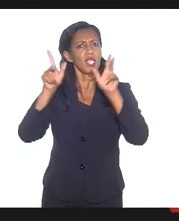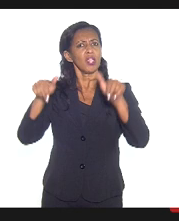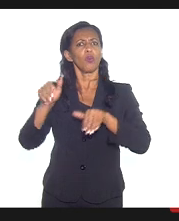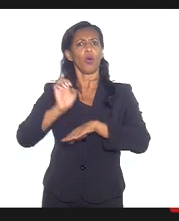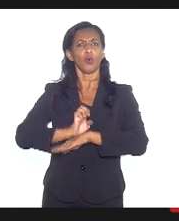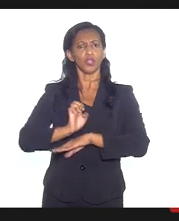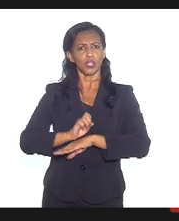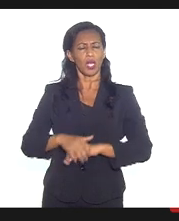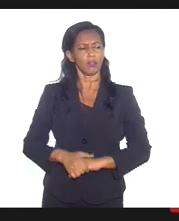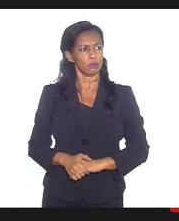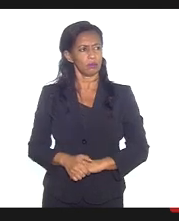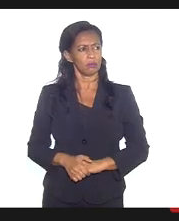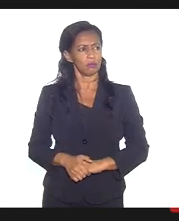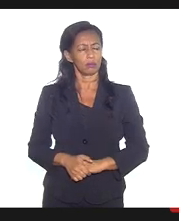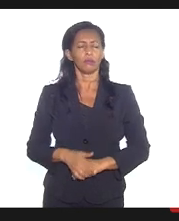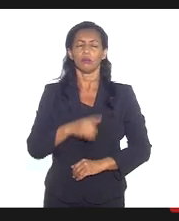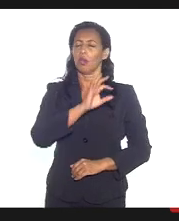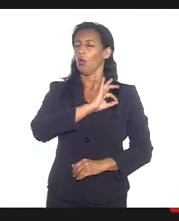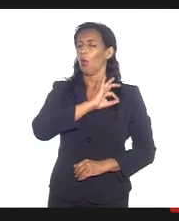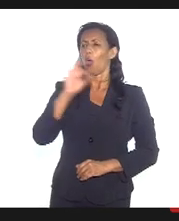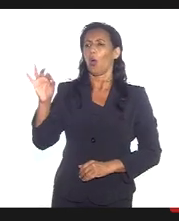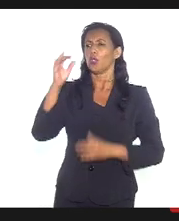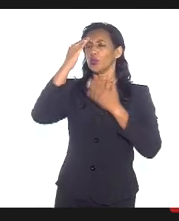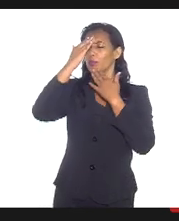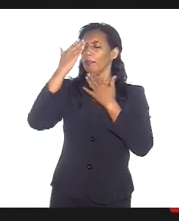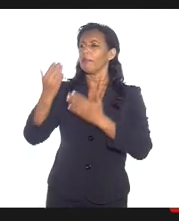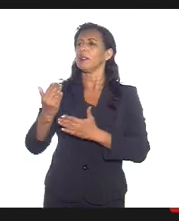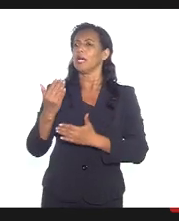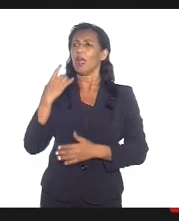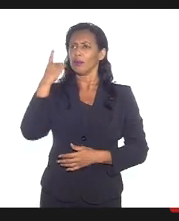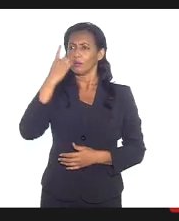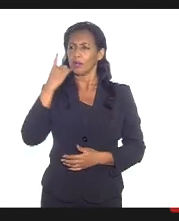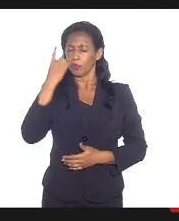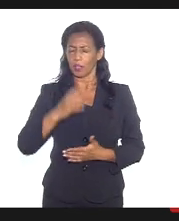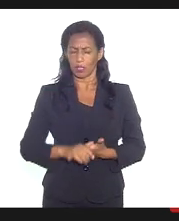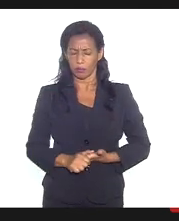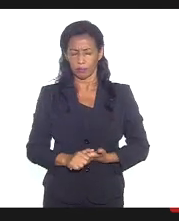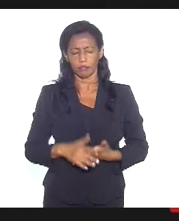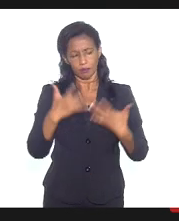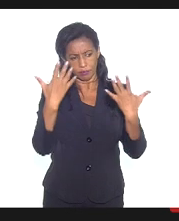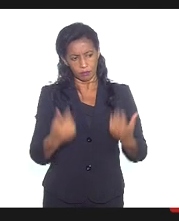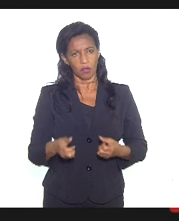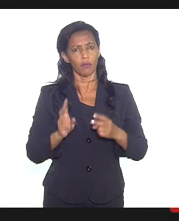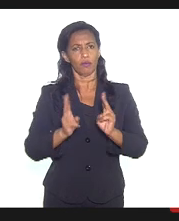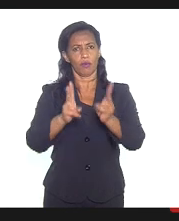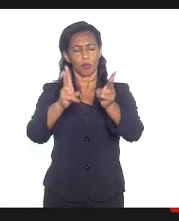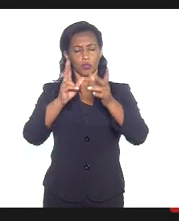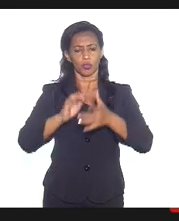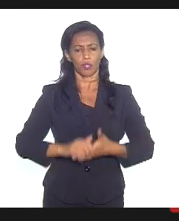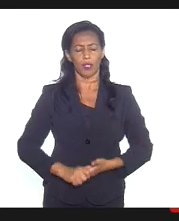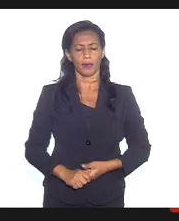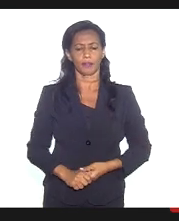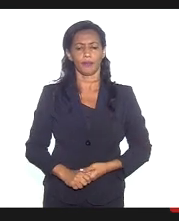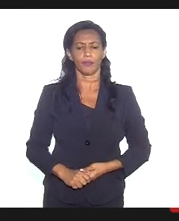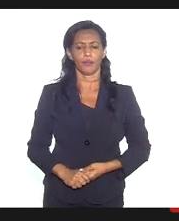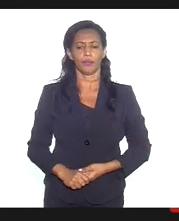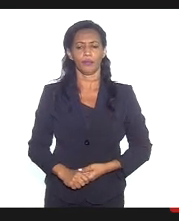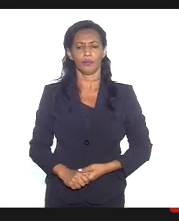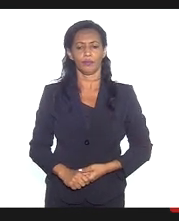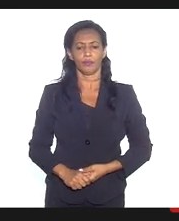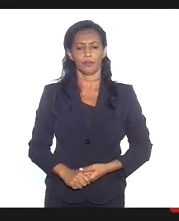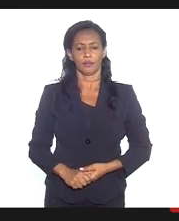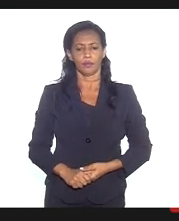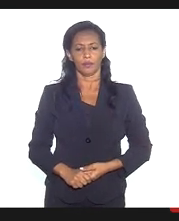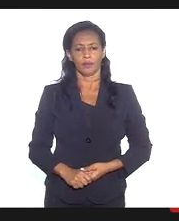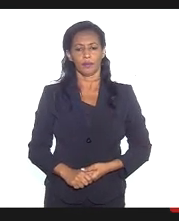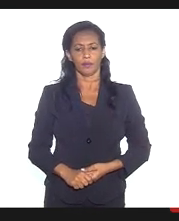Ótimo, deputado. Obrigado aí pela deferência. Vamos em frente, Alex. Vamos lá, Fortuna.